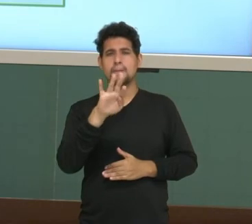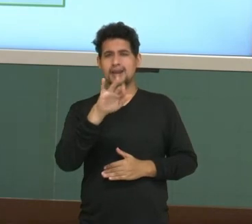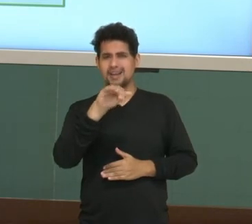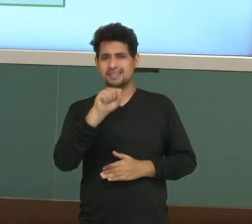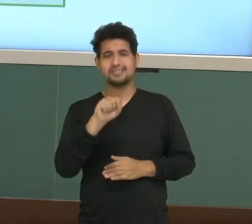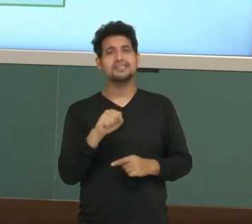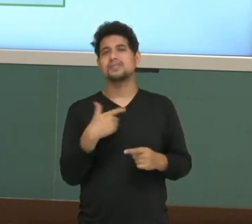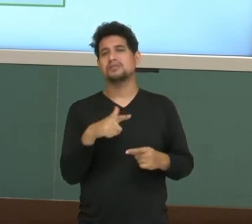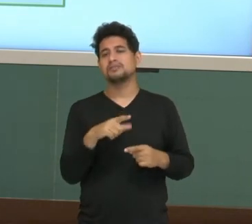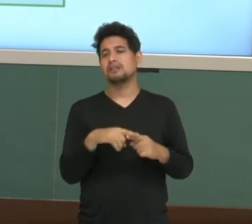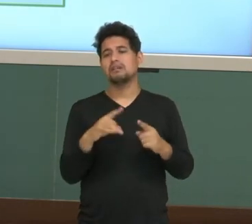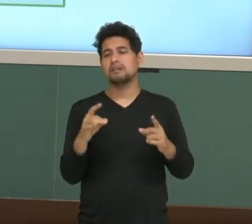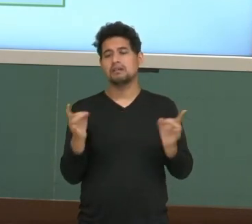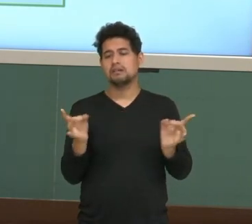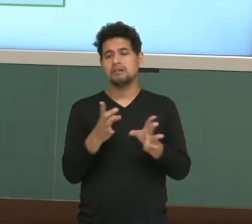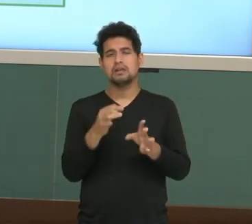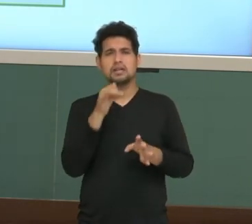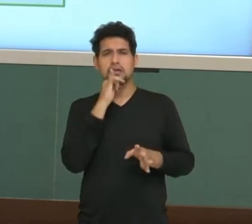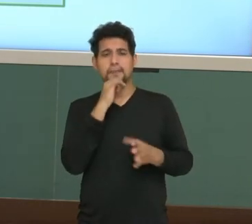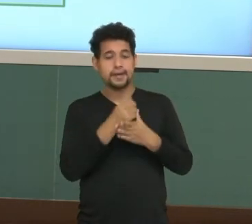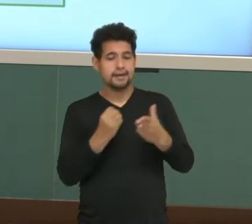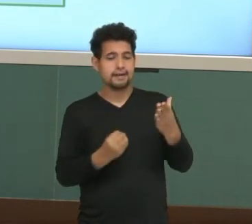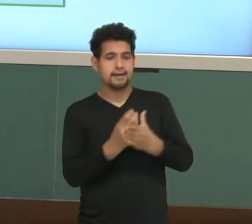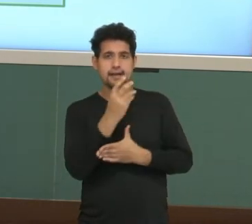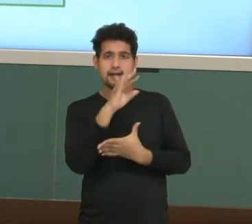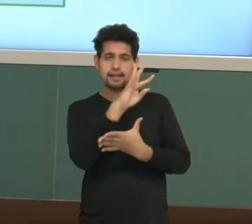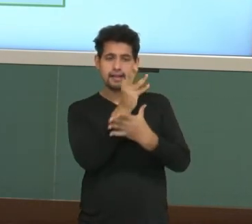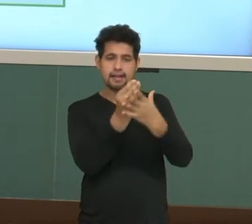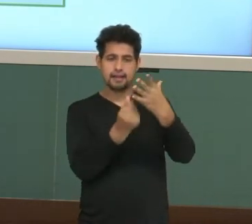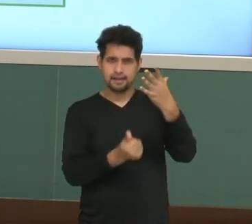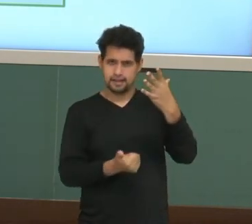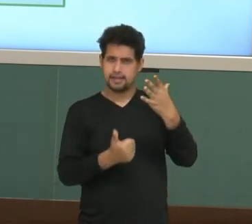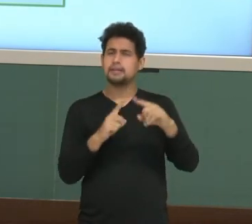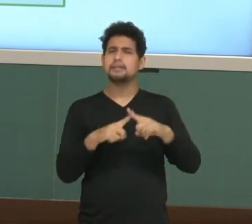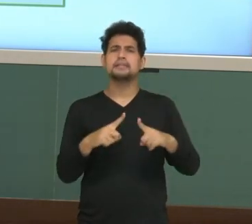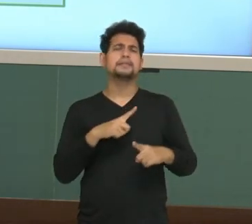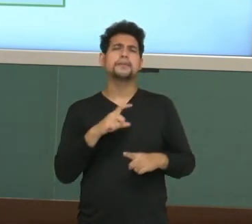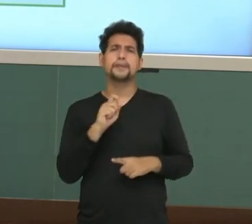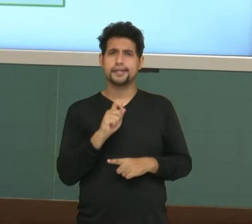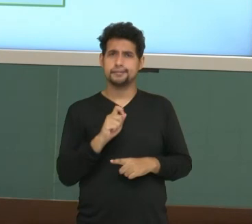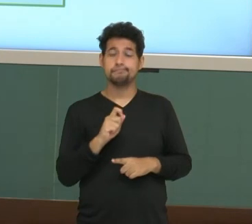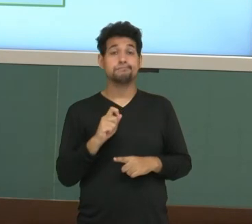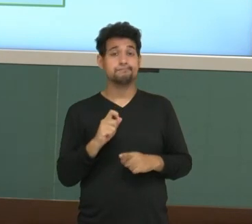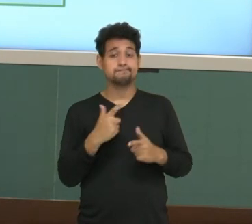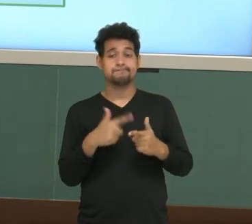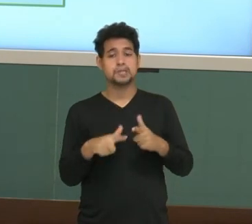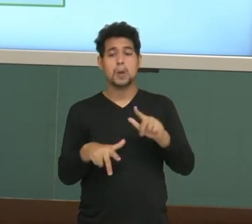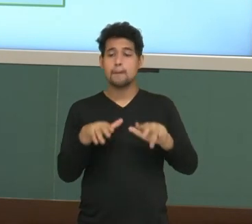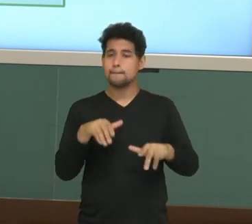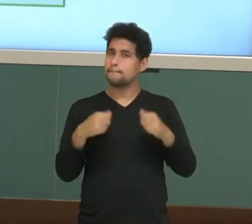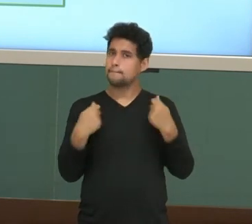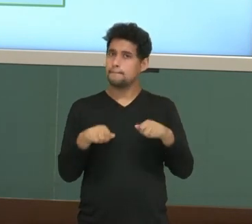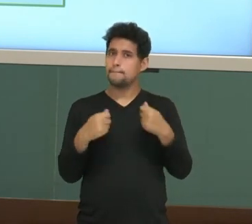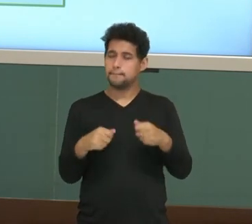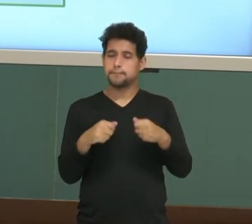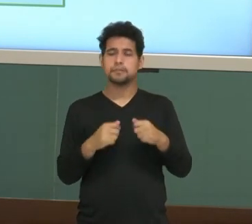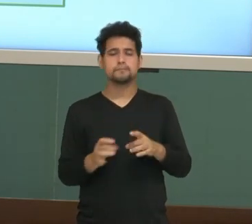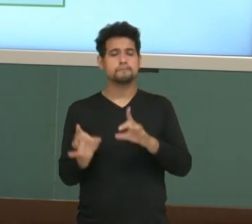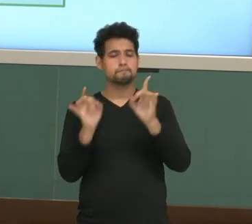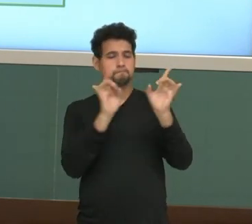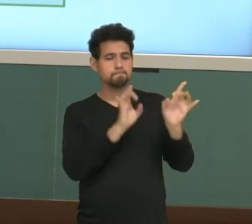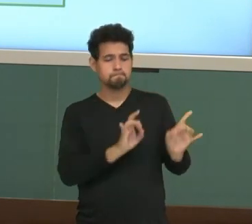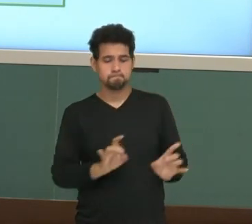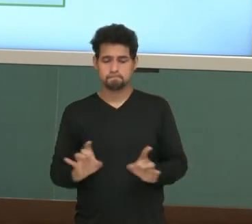de condições de autossuficiência para a produção e refino do petróleo. Havia ainda uma grande dependência do mercado externo.